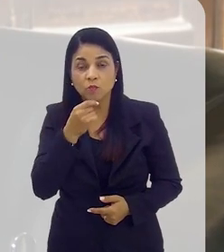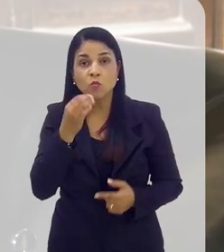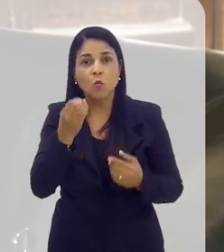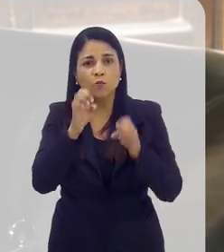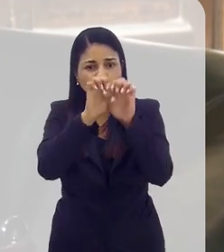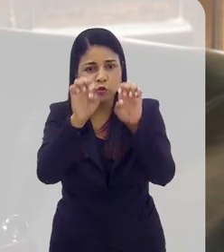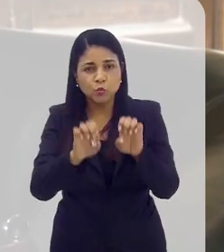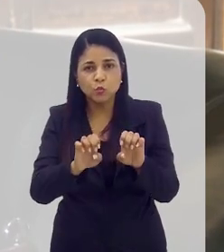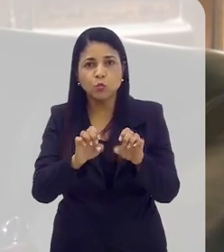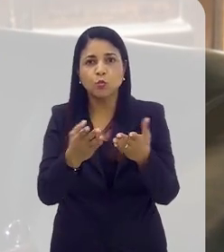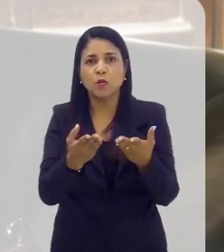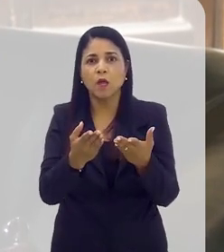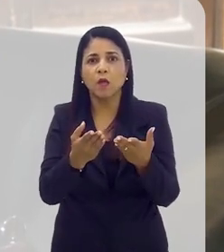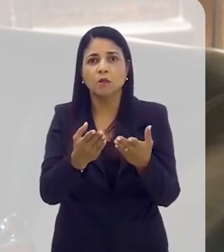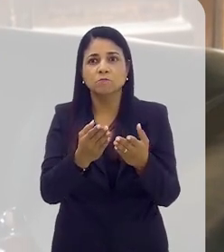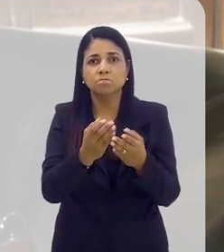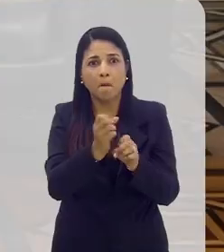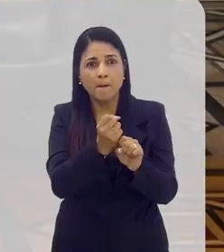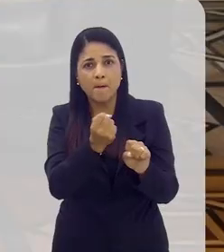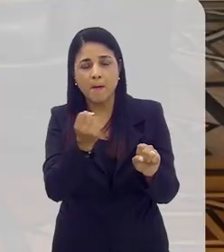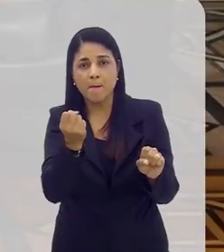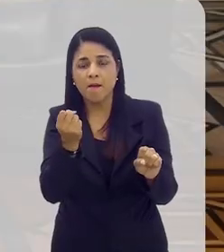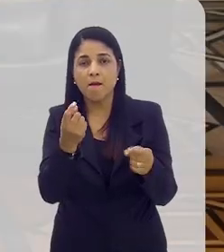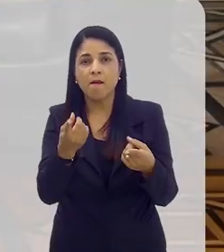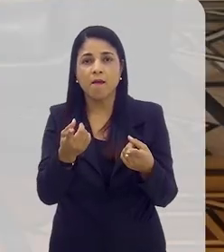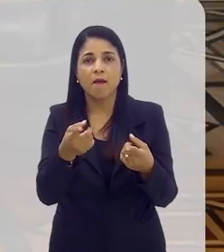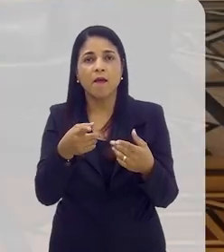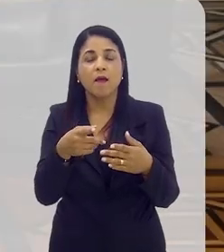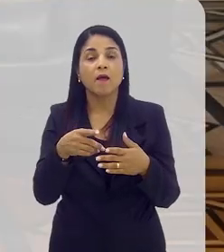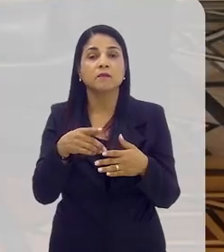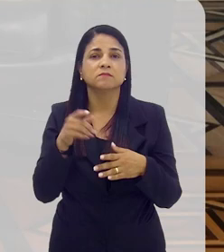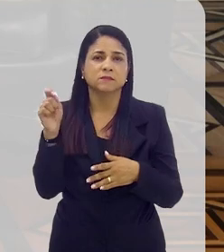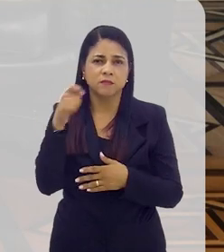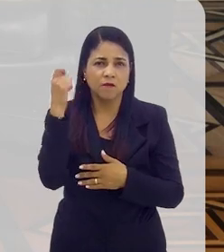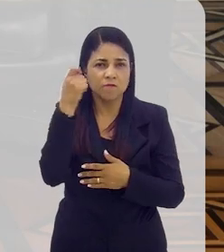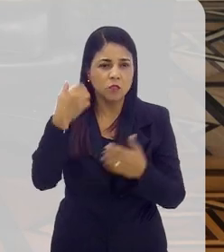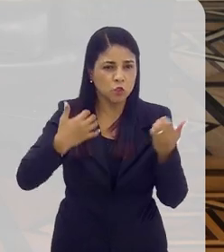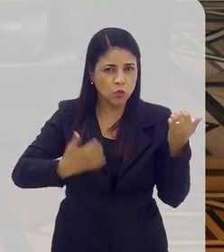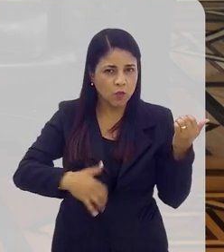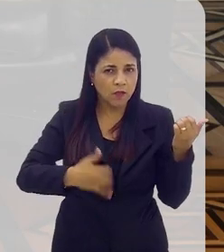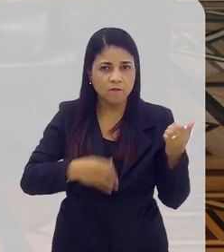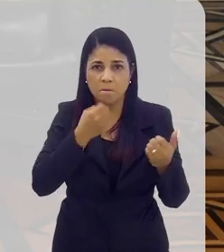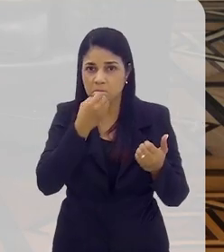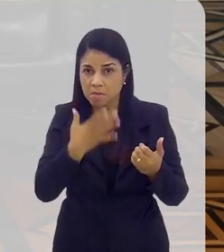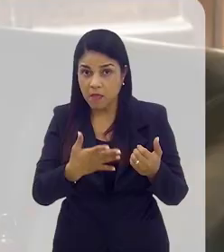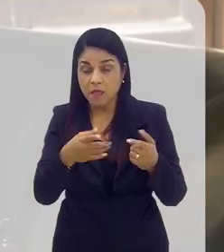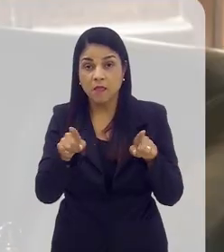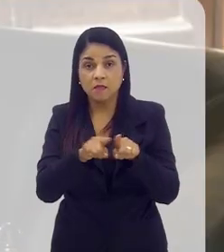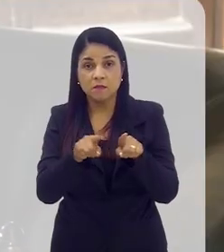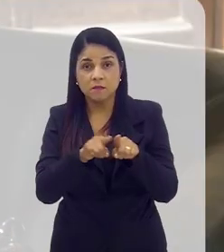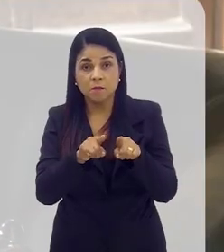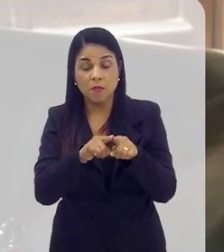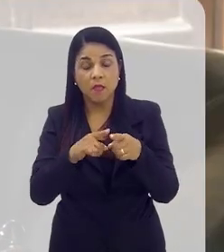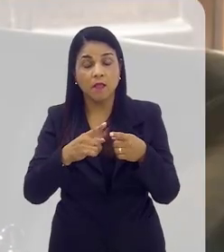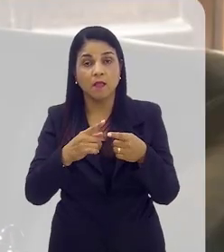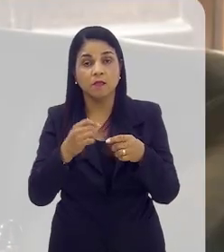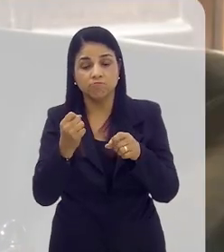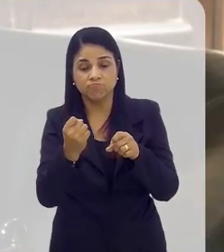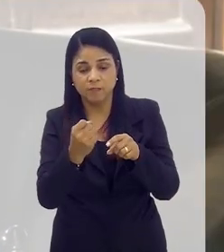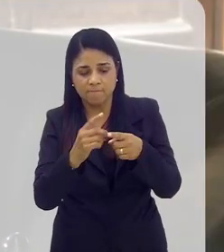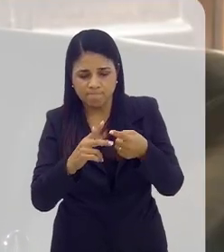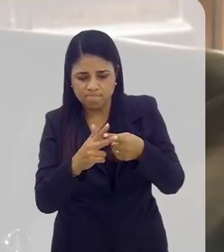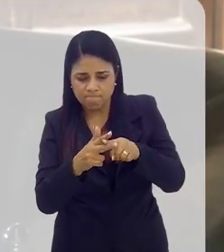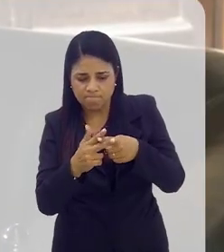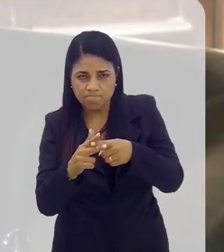4 mil, né? E o ser humano é o mesmo, de lá para cá, o ser humano é o mesmo. Você vê, é uma estrutura muito grande, né? Só que está escrito também que ele ainda, além